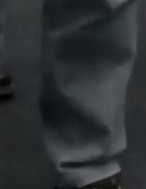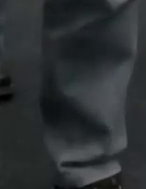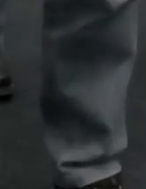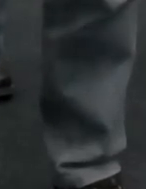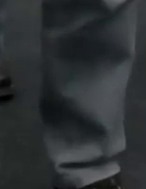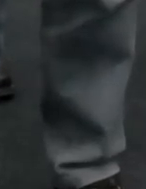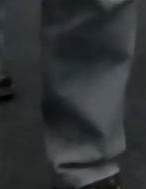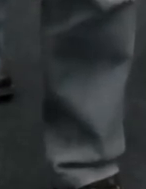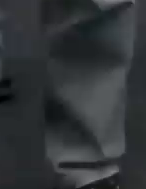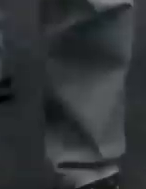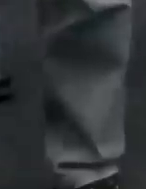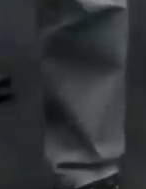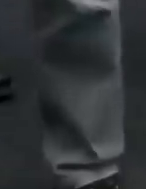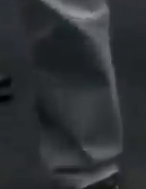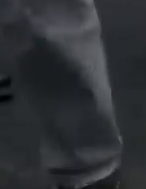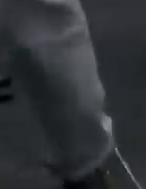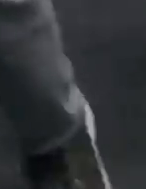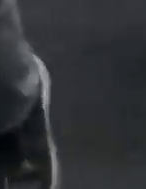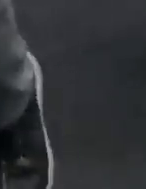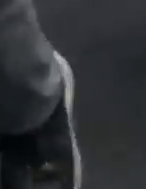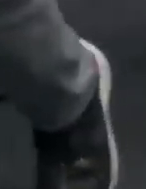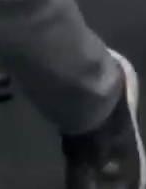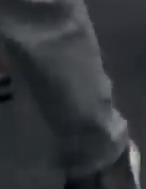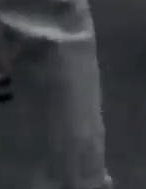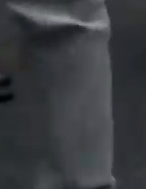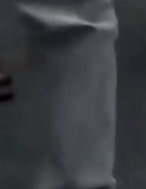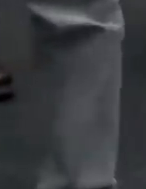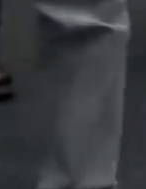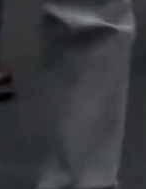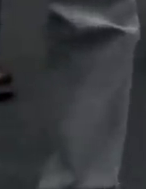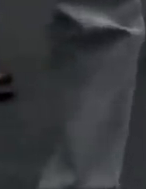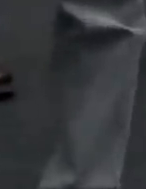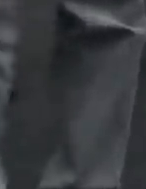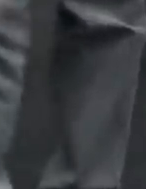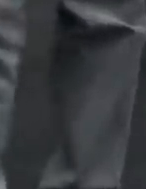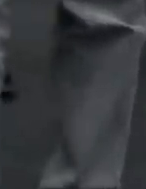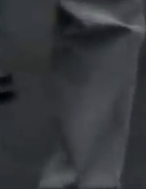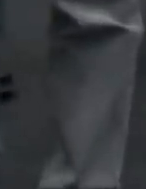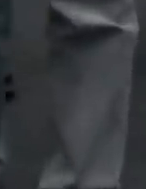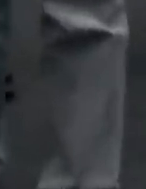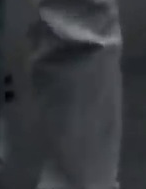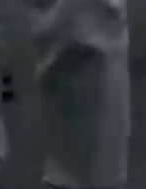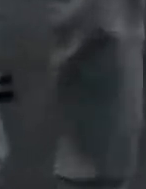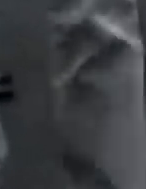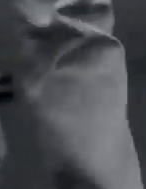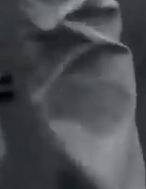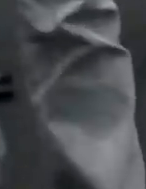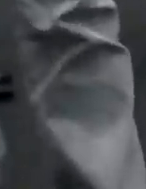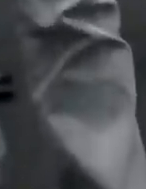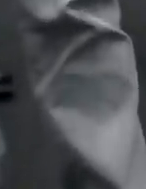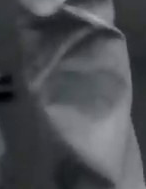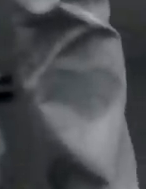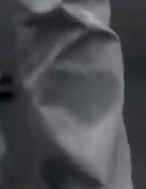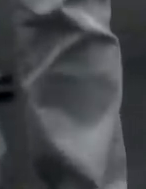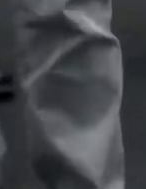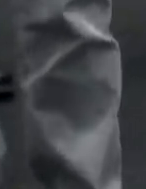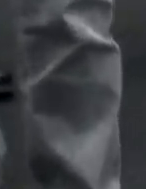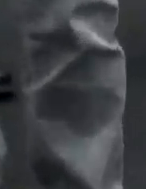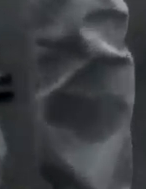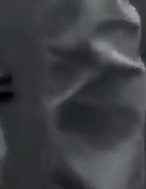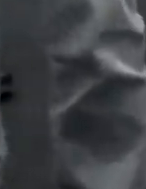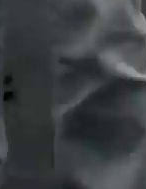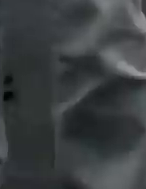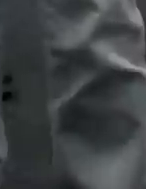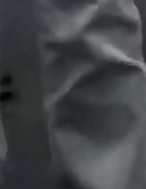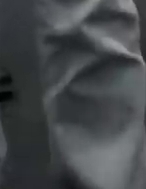aqui em audiência pública em manifestação por tudo poderá ser revisto a Gretchen tá no Decreto que é um fio de cabelo